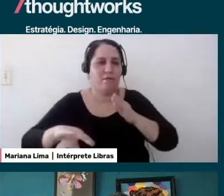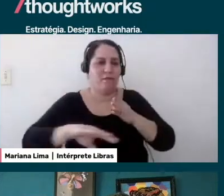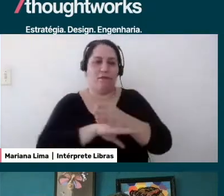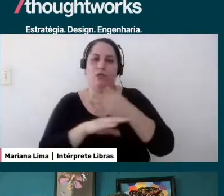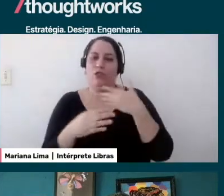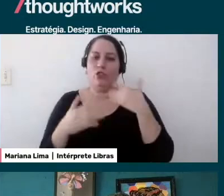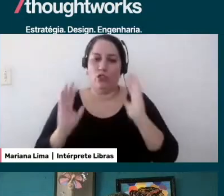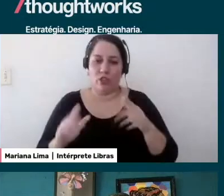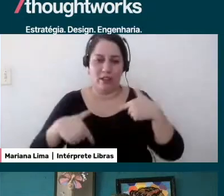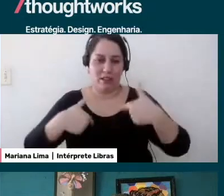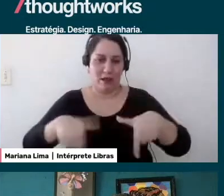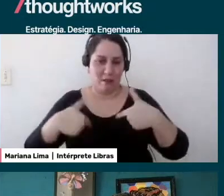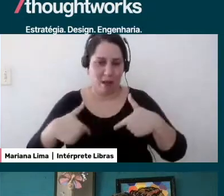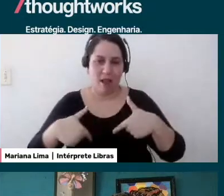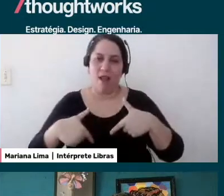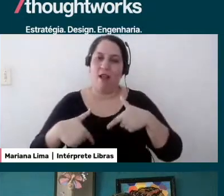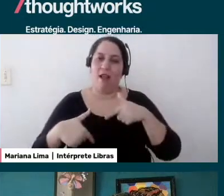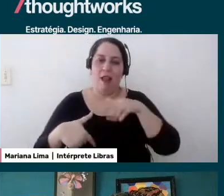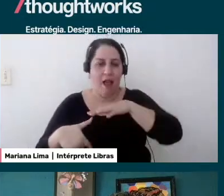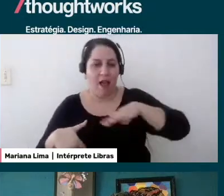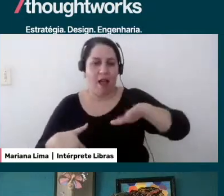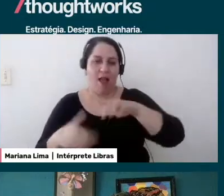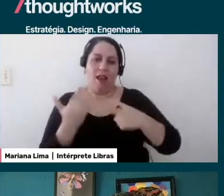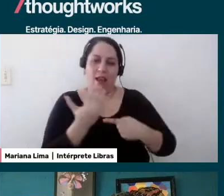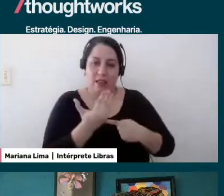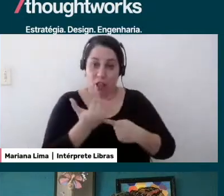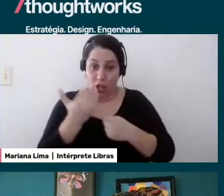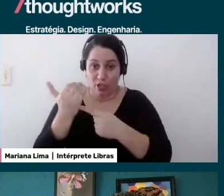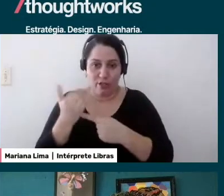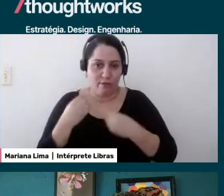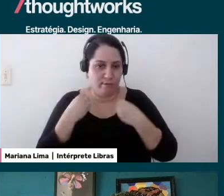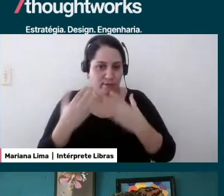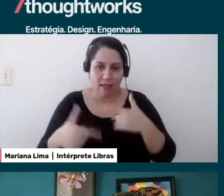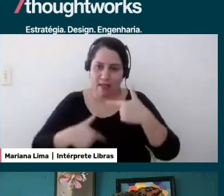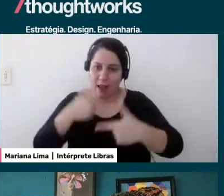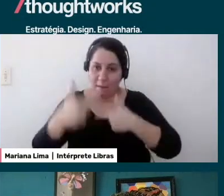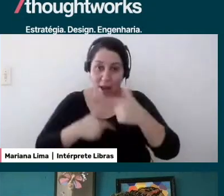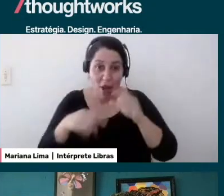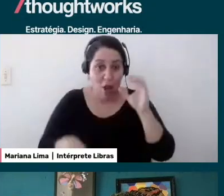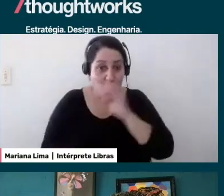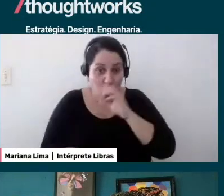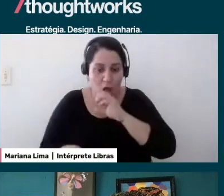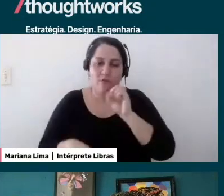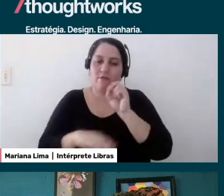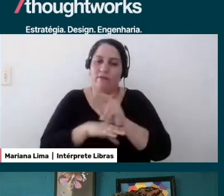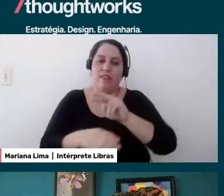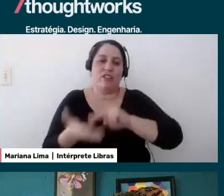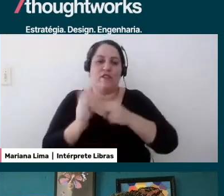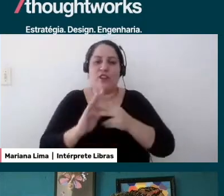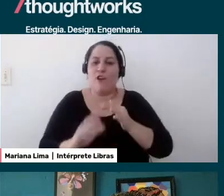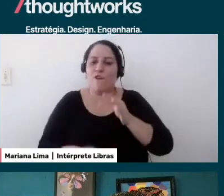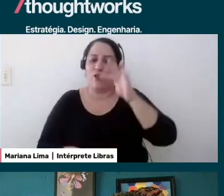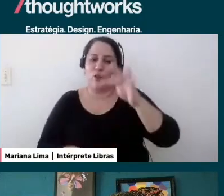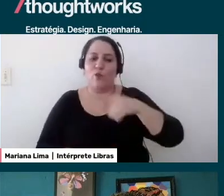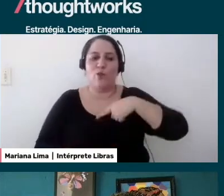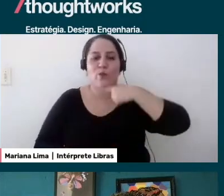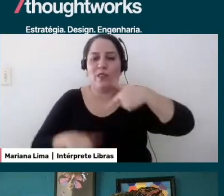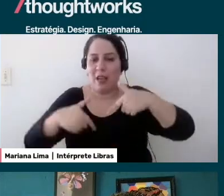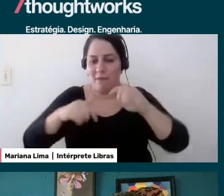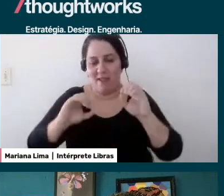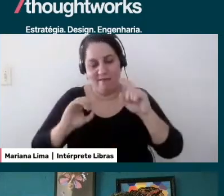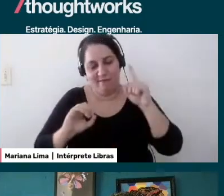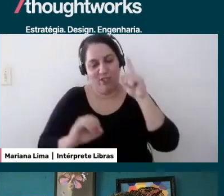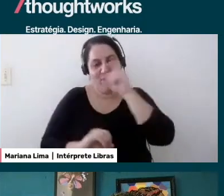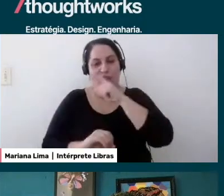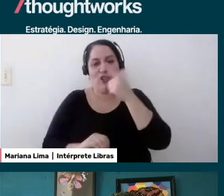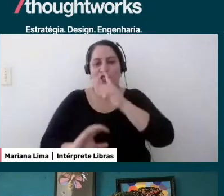sabe, depois que ingressou, começou a se desenvolver, as chances de desemprego vão ficar muito mais baixas. E aí foi por isso, então é isso que